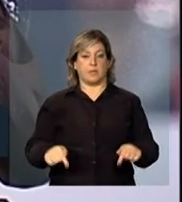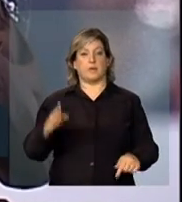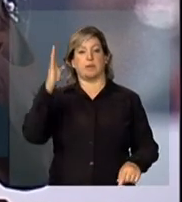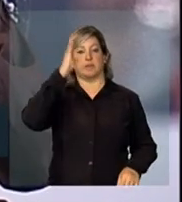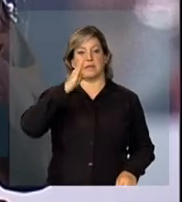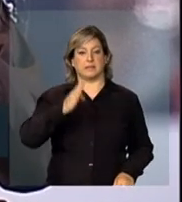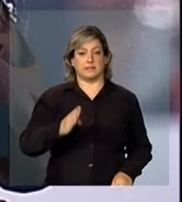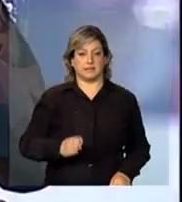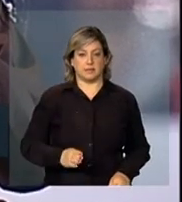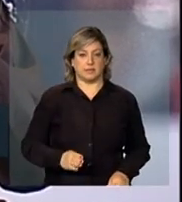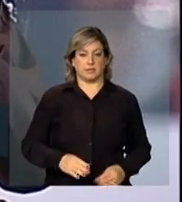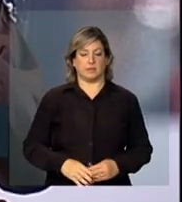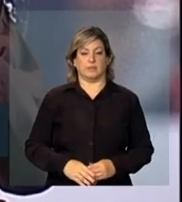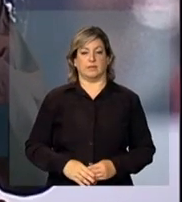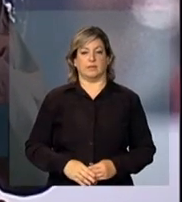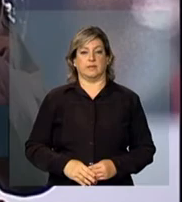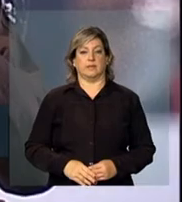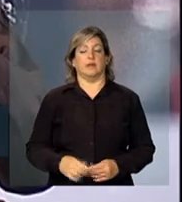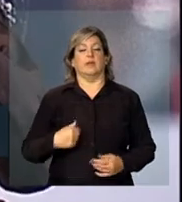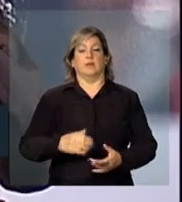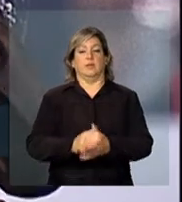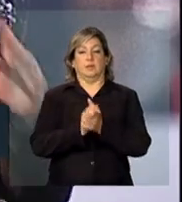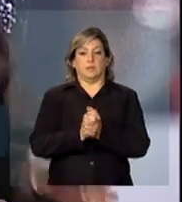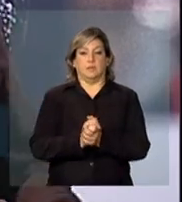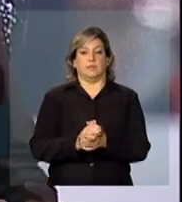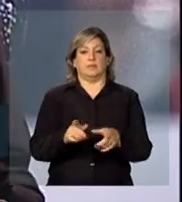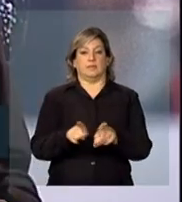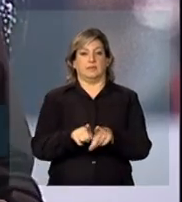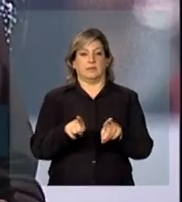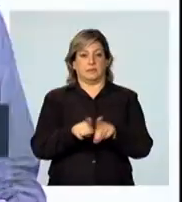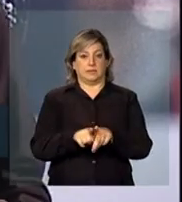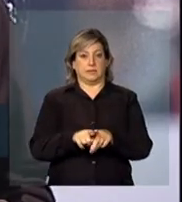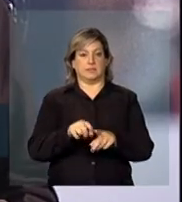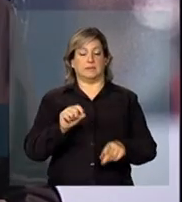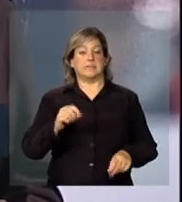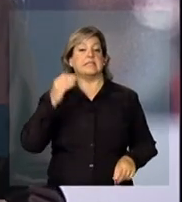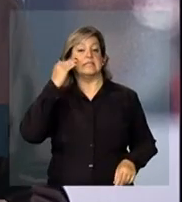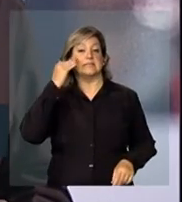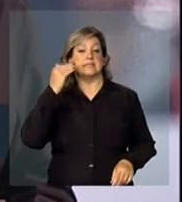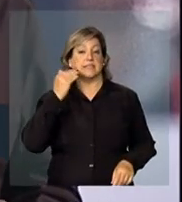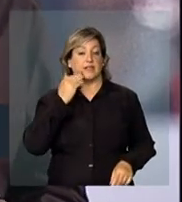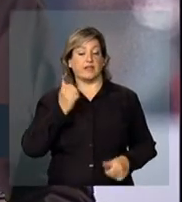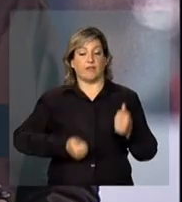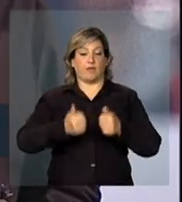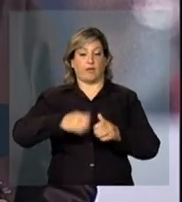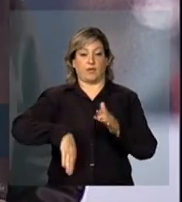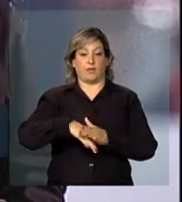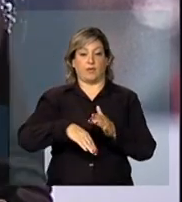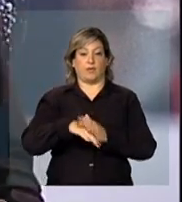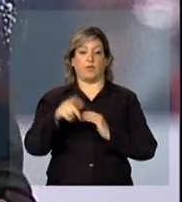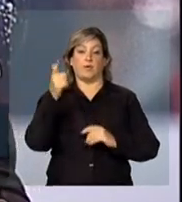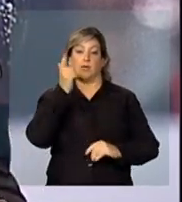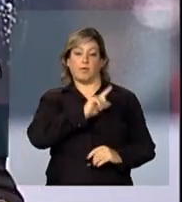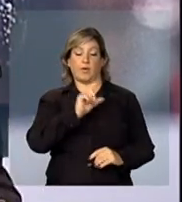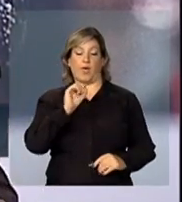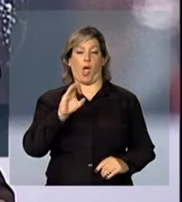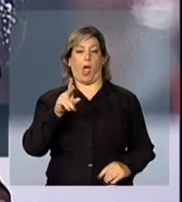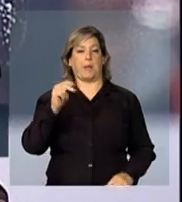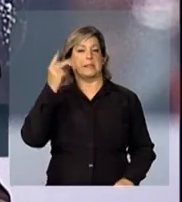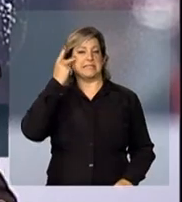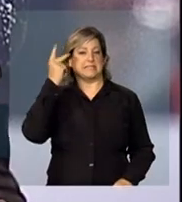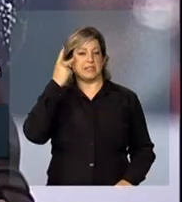e para o Brasil e aliás cumprimento também o Santos Futebol Clube por ter conquistado a Copa São Paulo